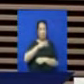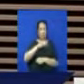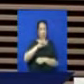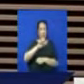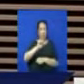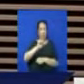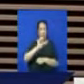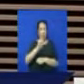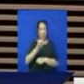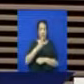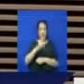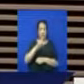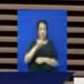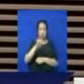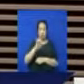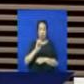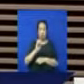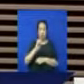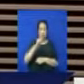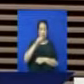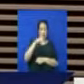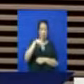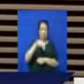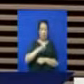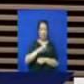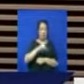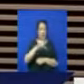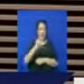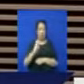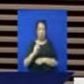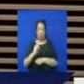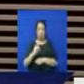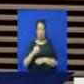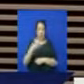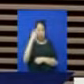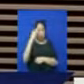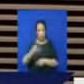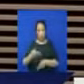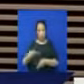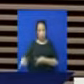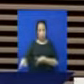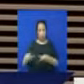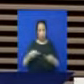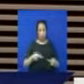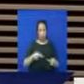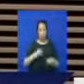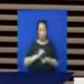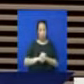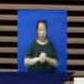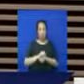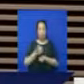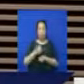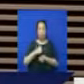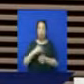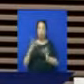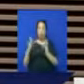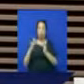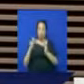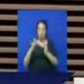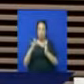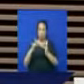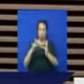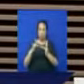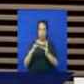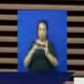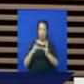pelo convite da primeira participação e primeiro contato que tive com o Ministério do Espaço Cristão, te